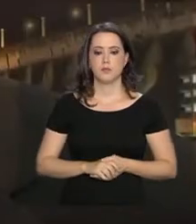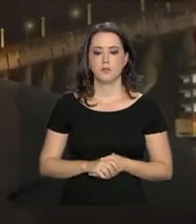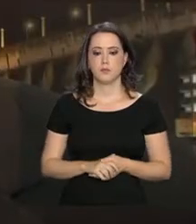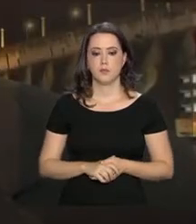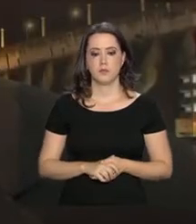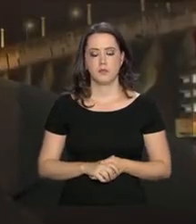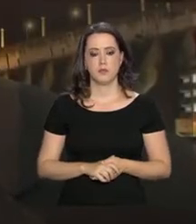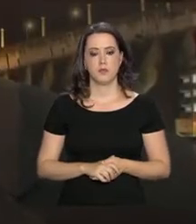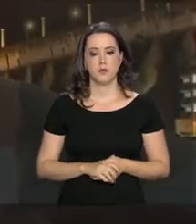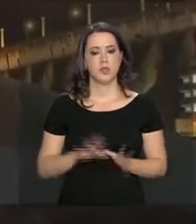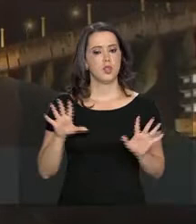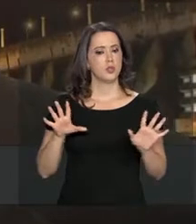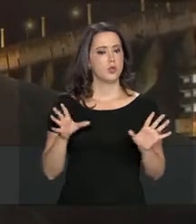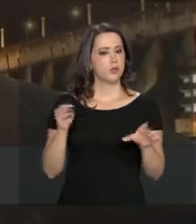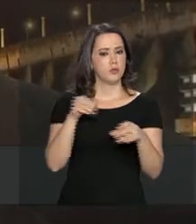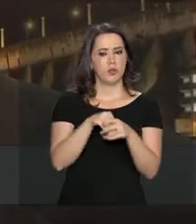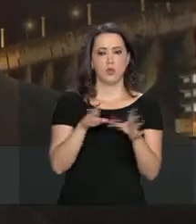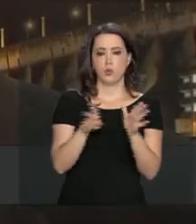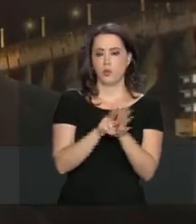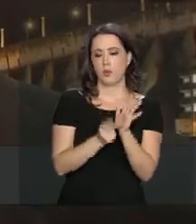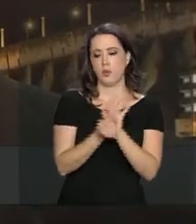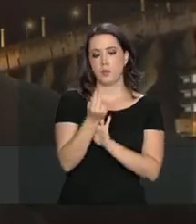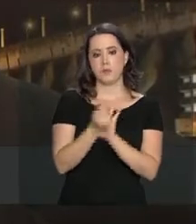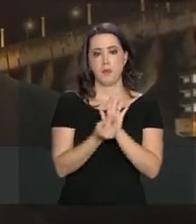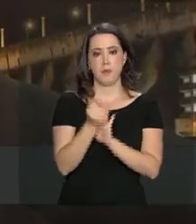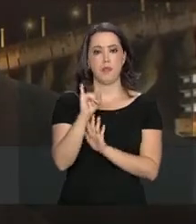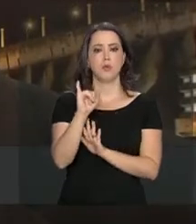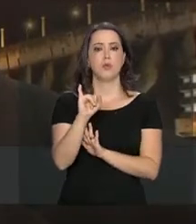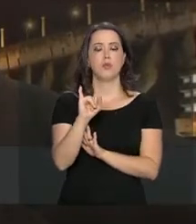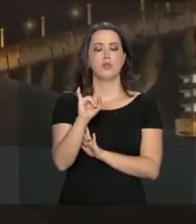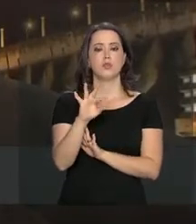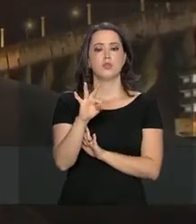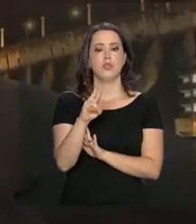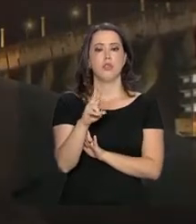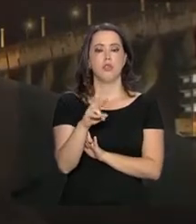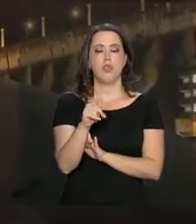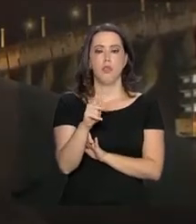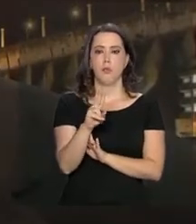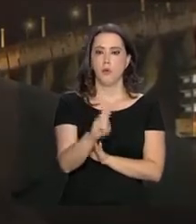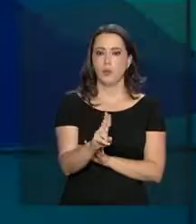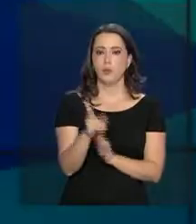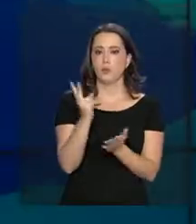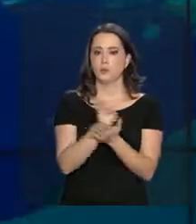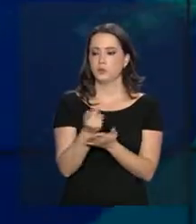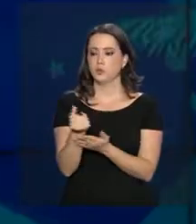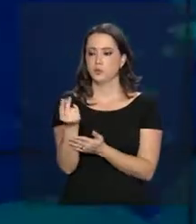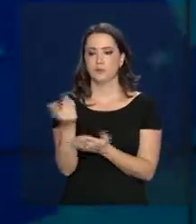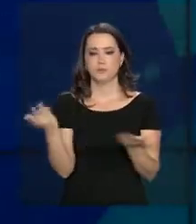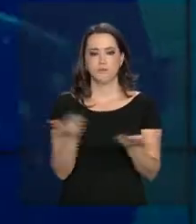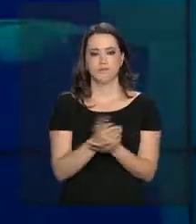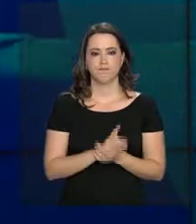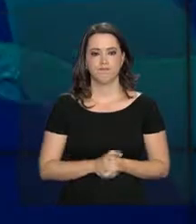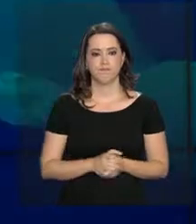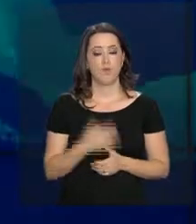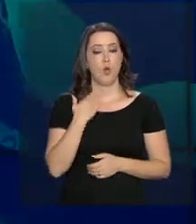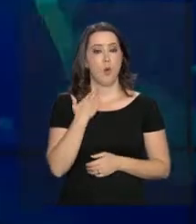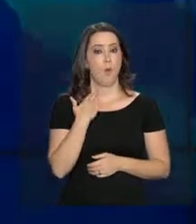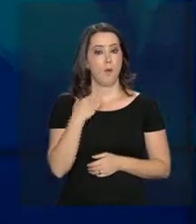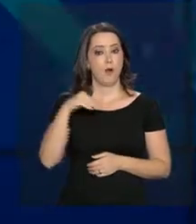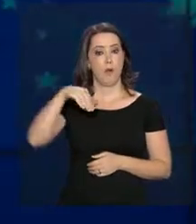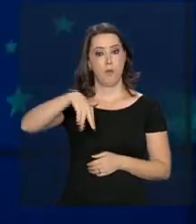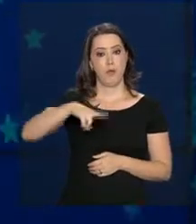ser absorvido dentro do orçamento do Itaipu, na mesma tarifa que hoje é praticada. O Banco Nacional